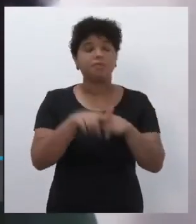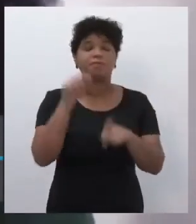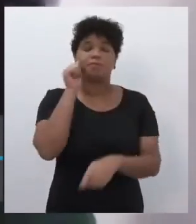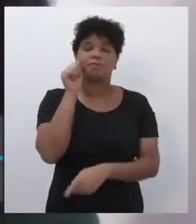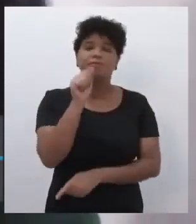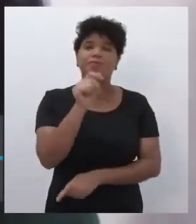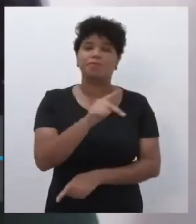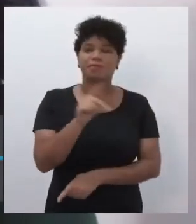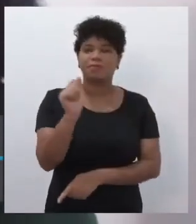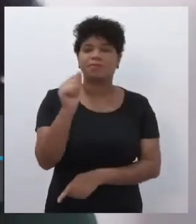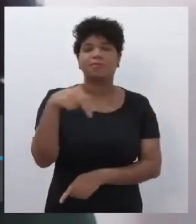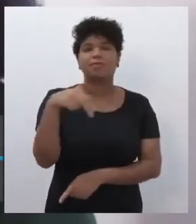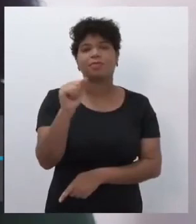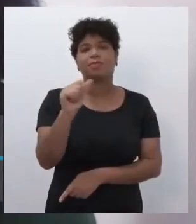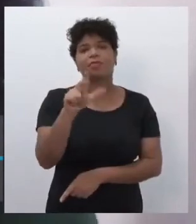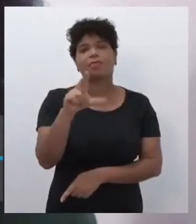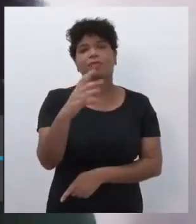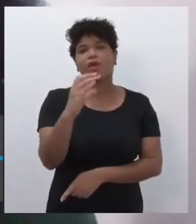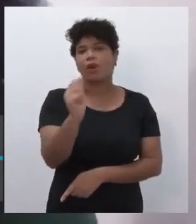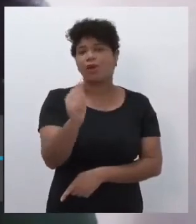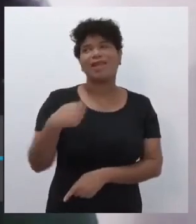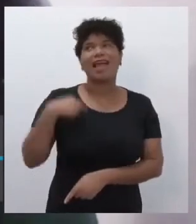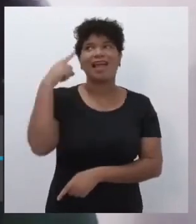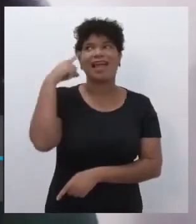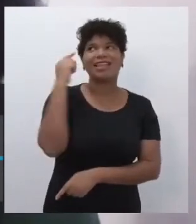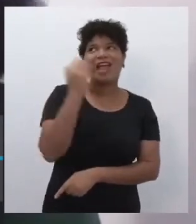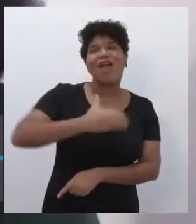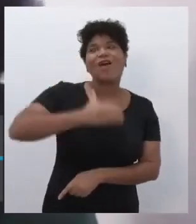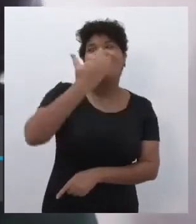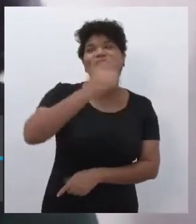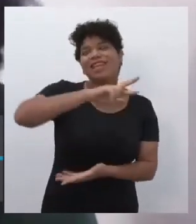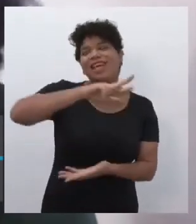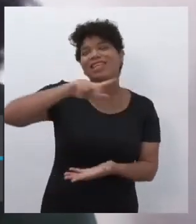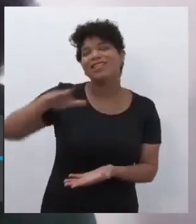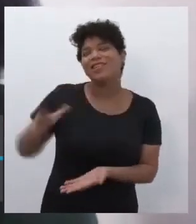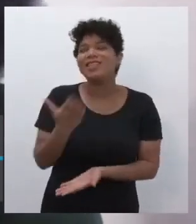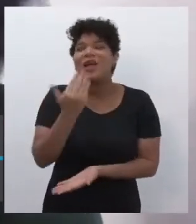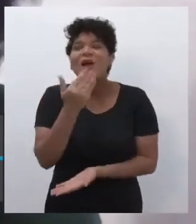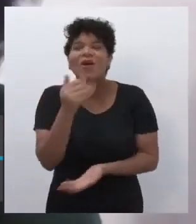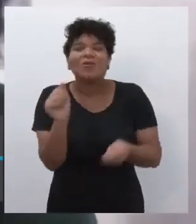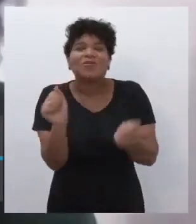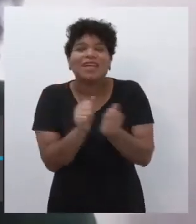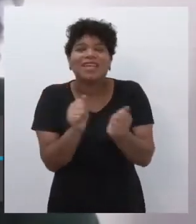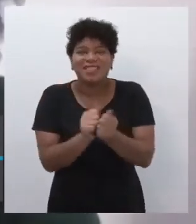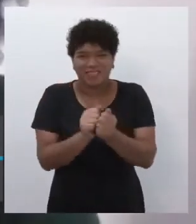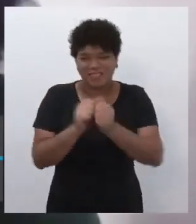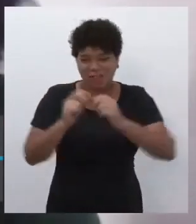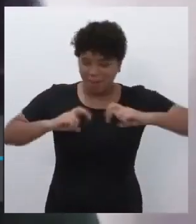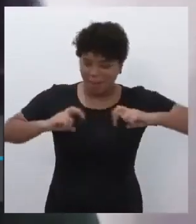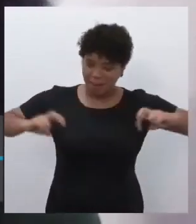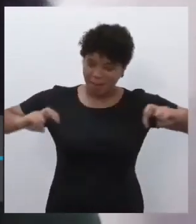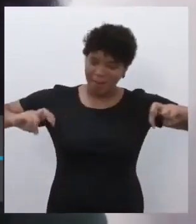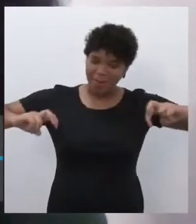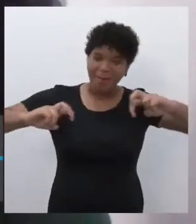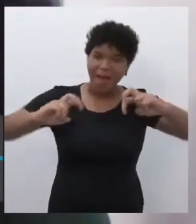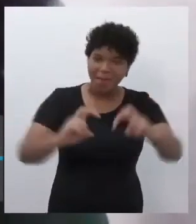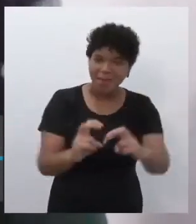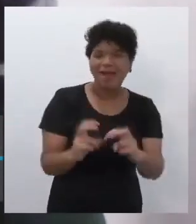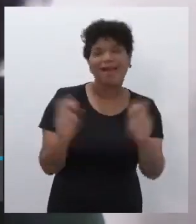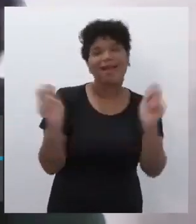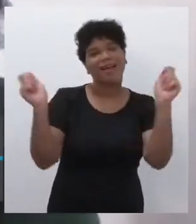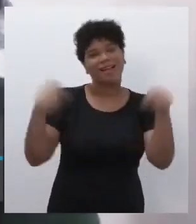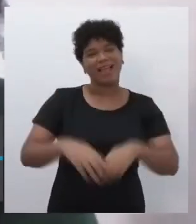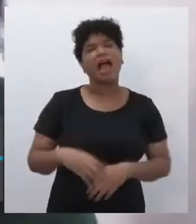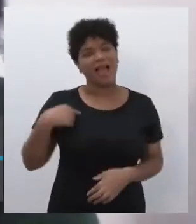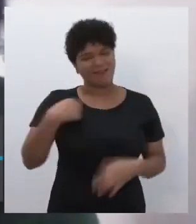ela ia propor um piquenique das frutas. Olha só que interessante. Quero ser sua aluna, professora.